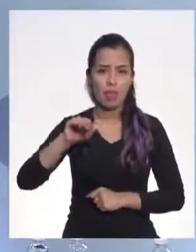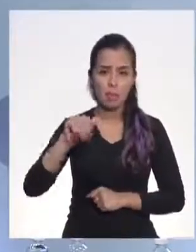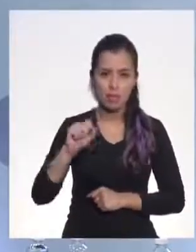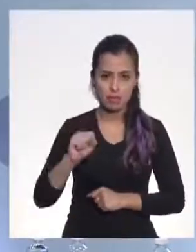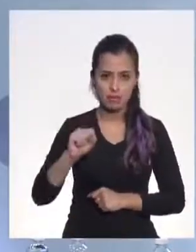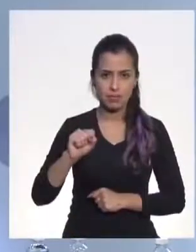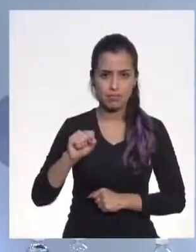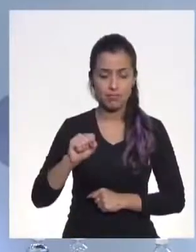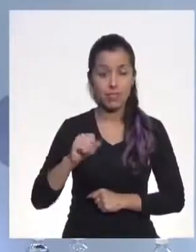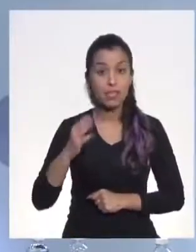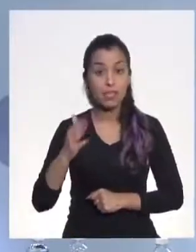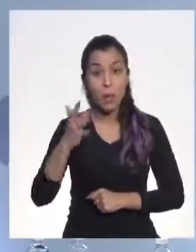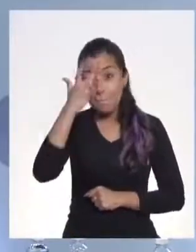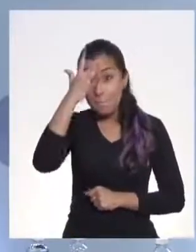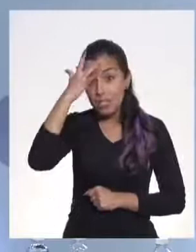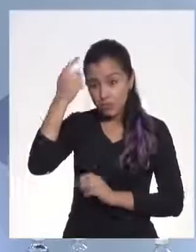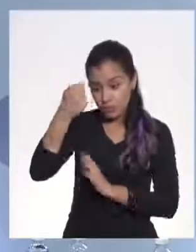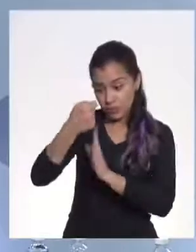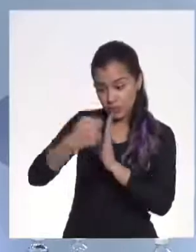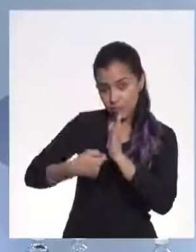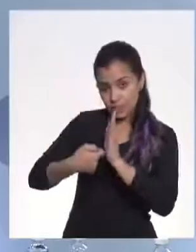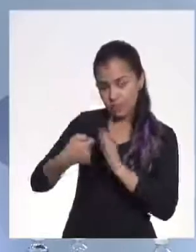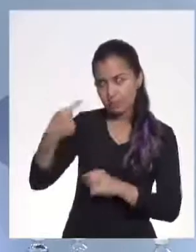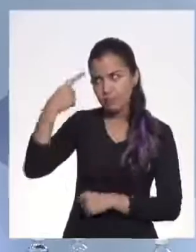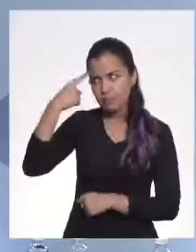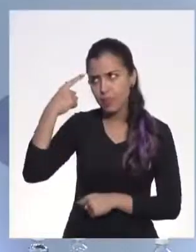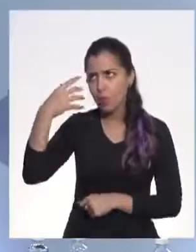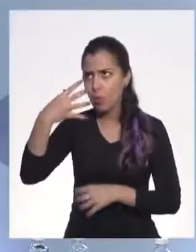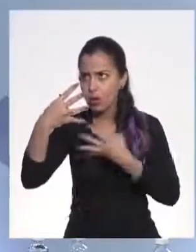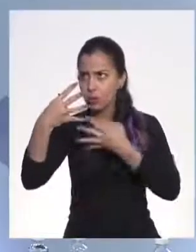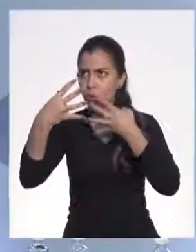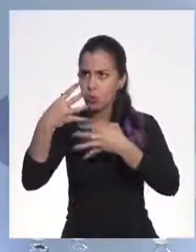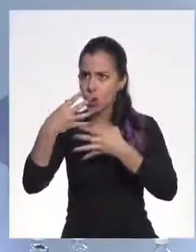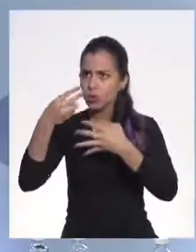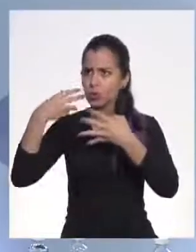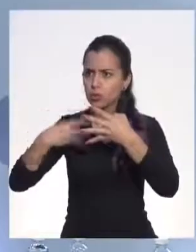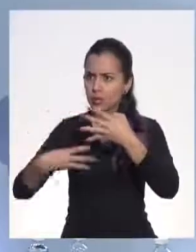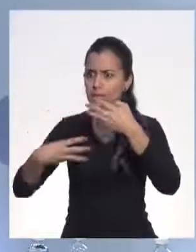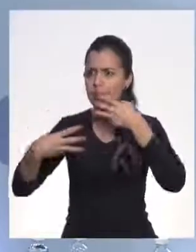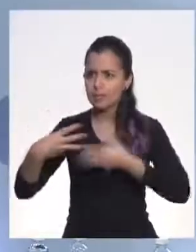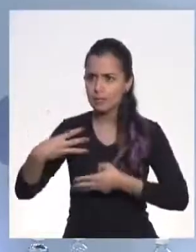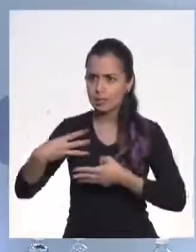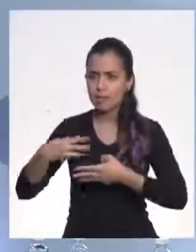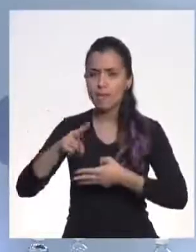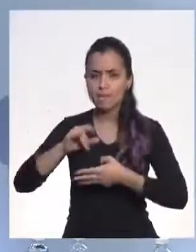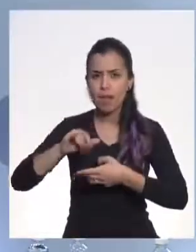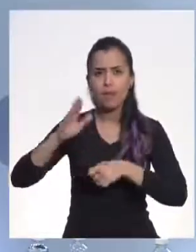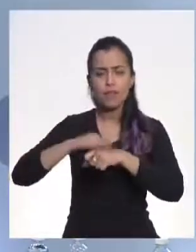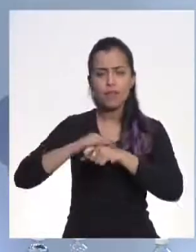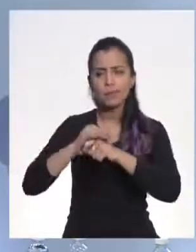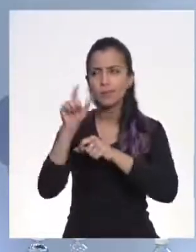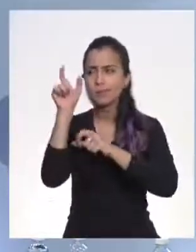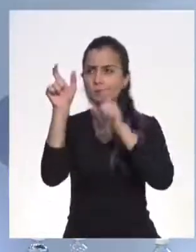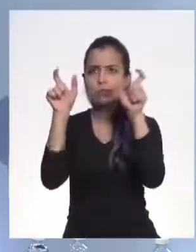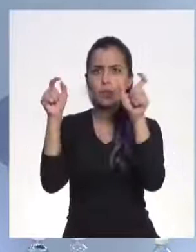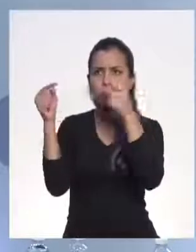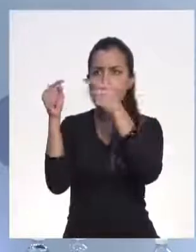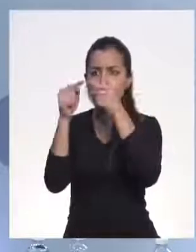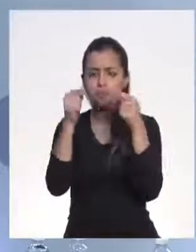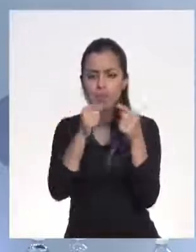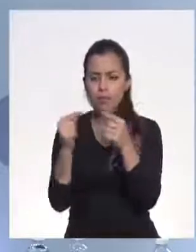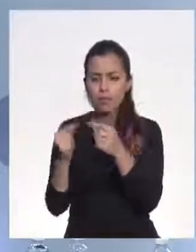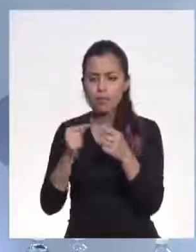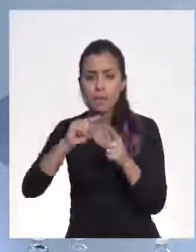Então cara pensou eu tenho que fazer 4433 vou fazer todo aquele joguinho de rima